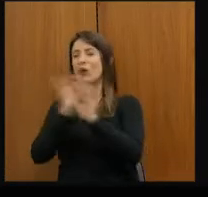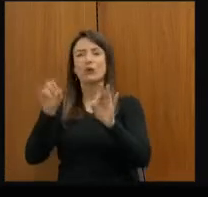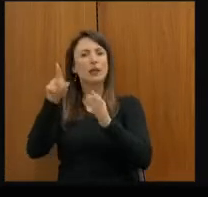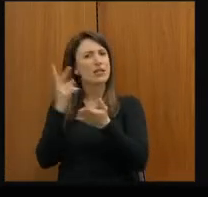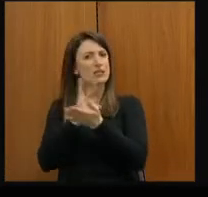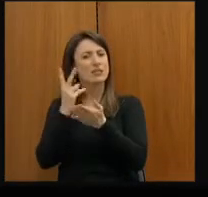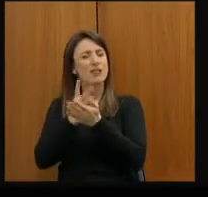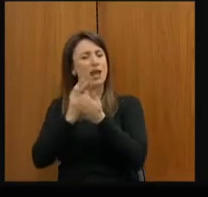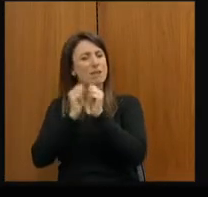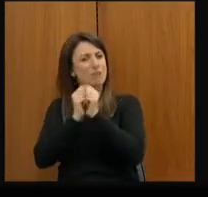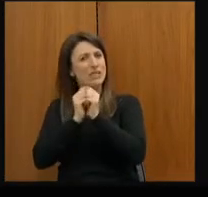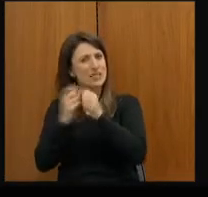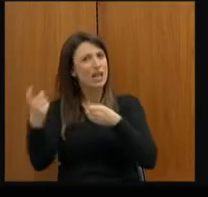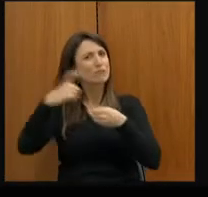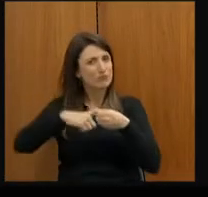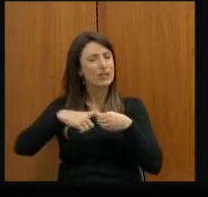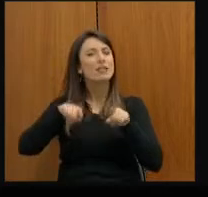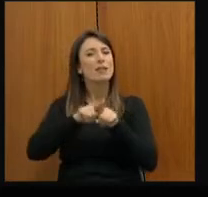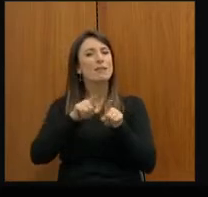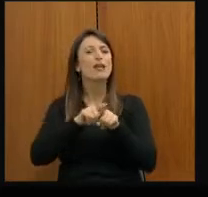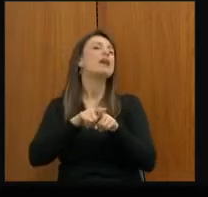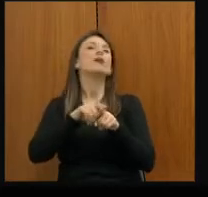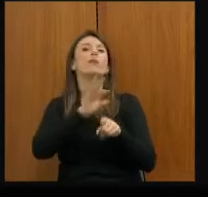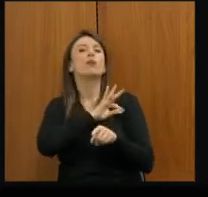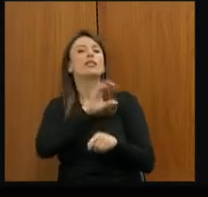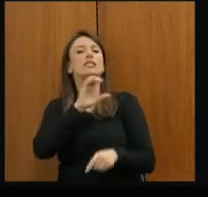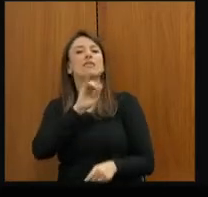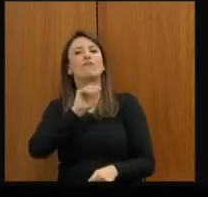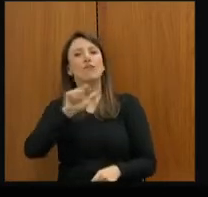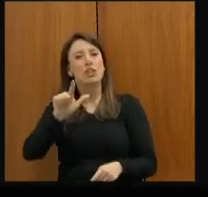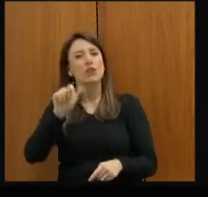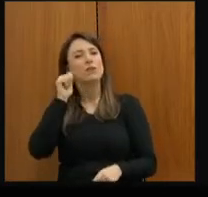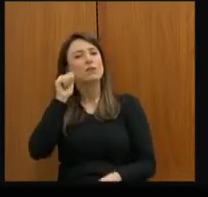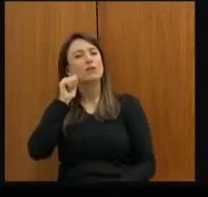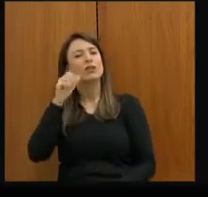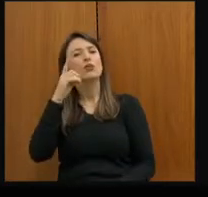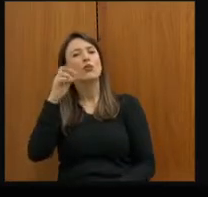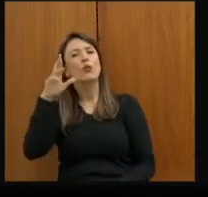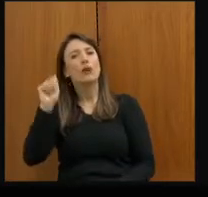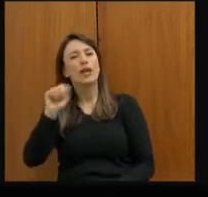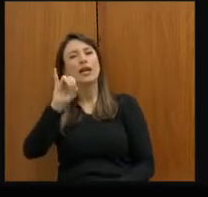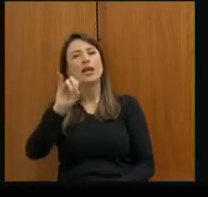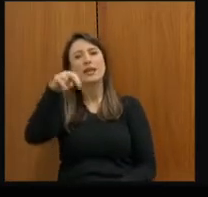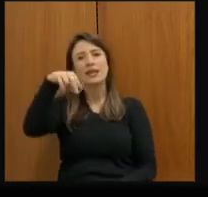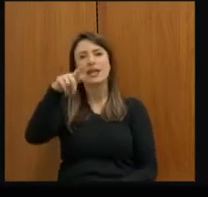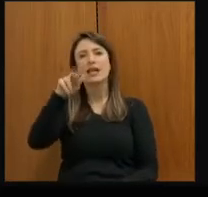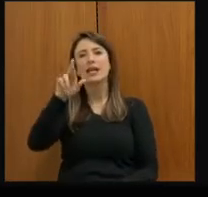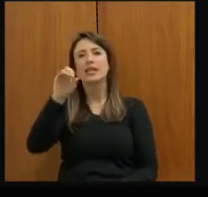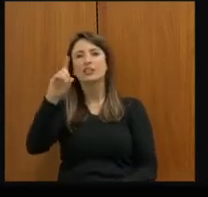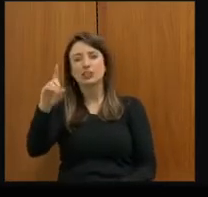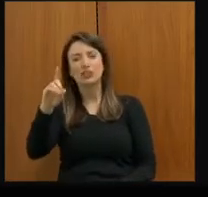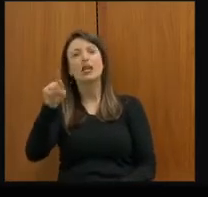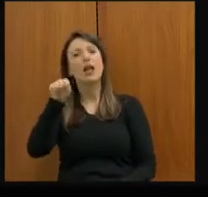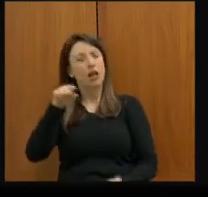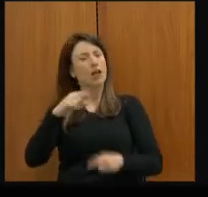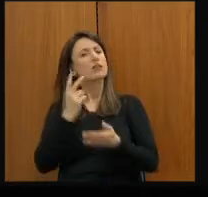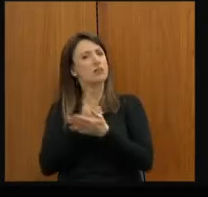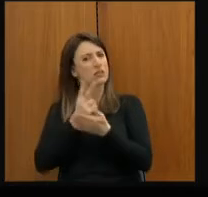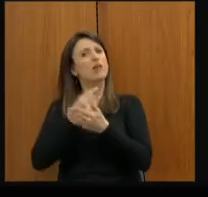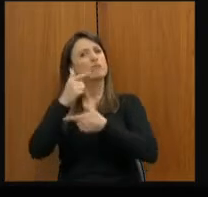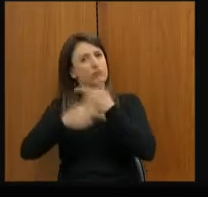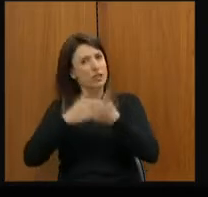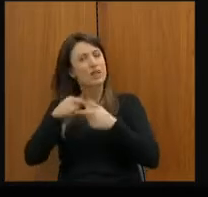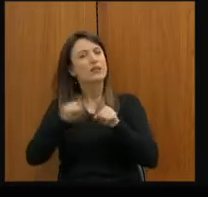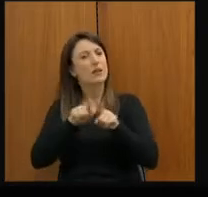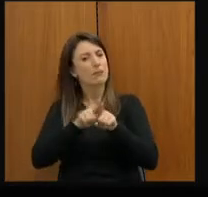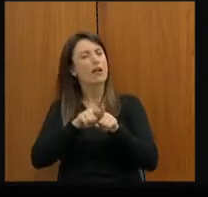civil também é conhecido Dra Ingrid agora mas a polícia civil também está engajada nisso a polícia militar e nós